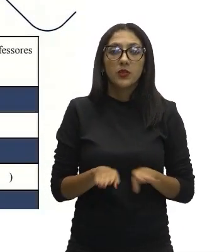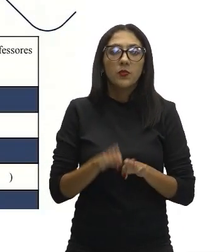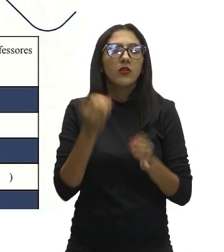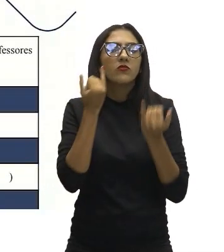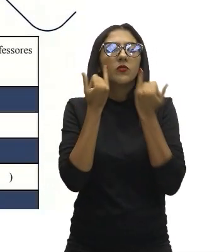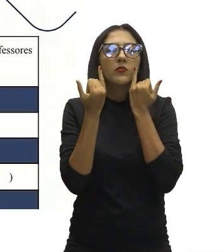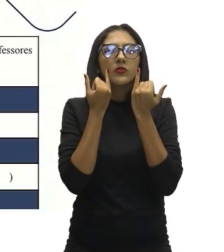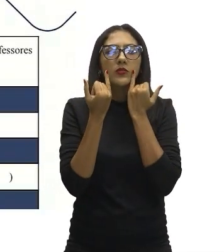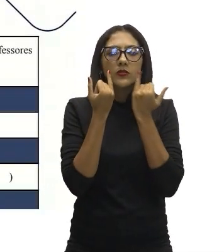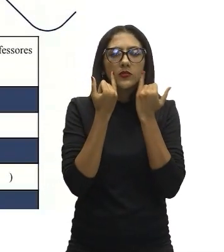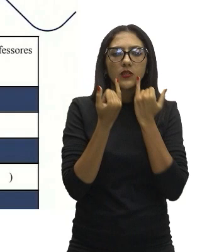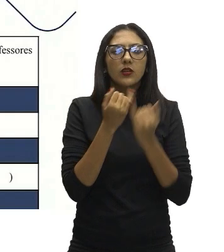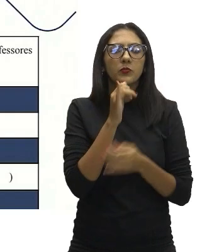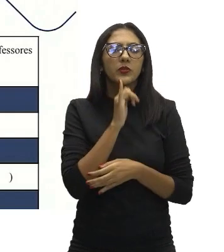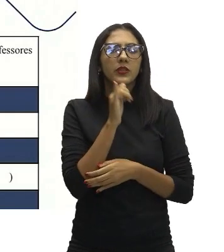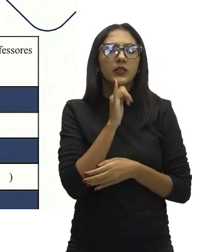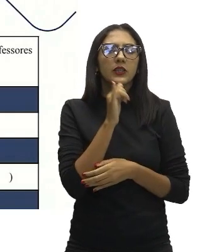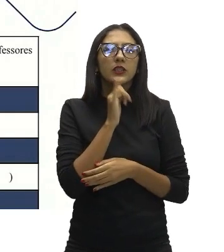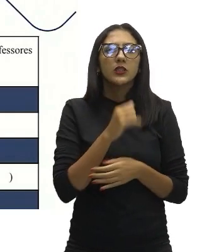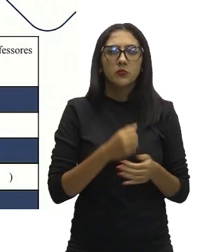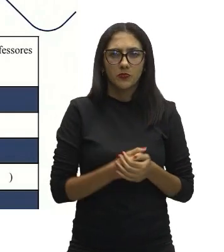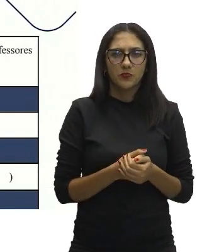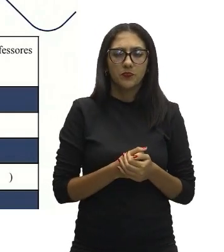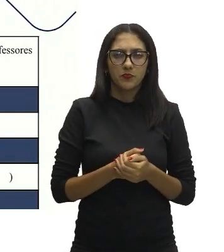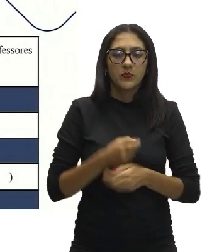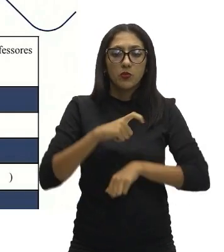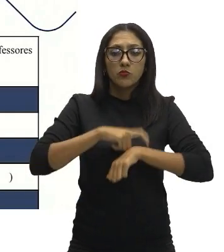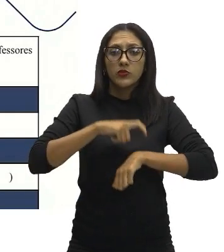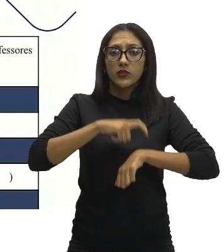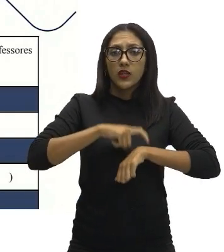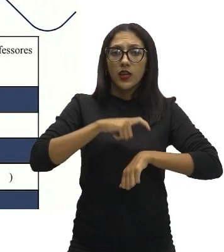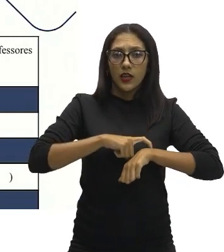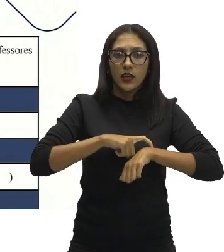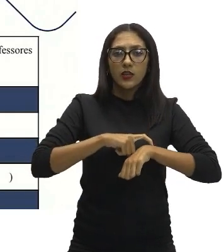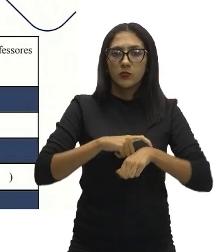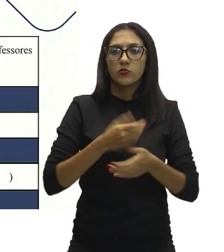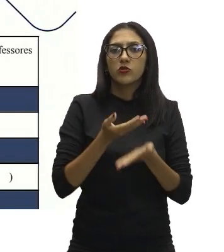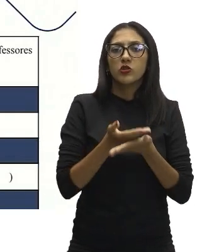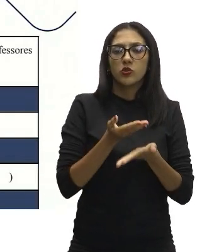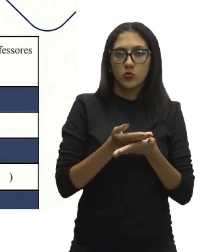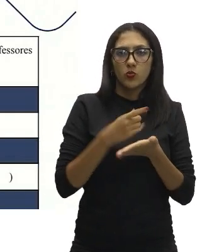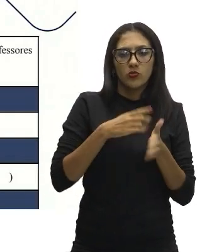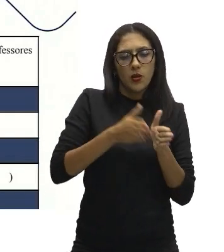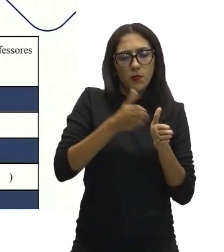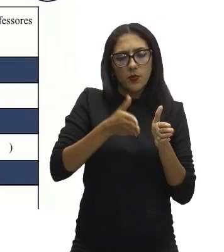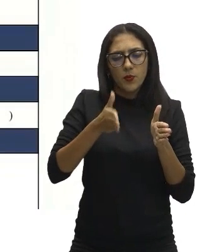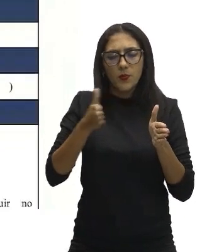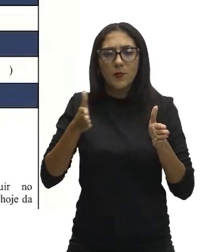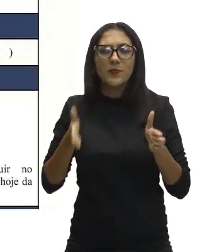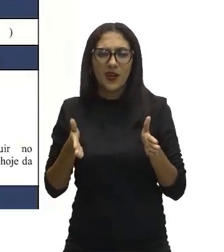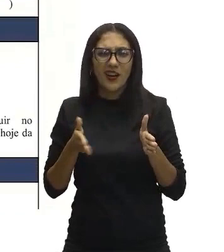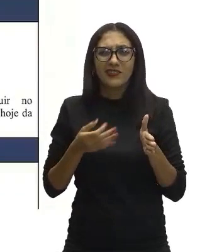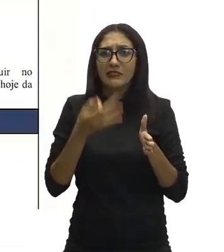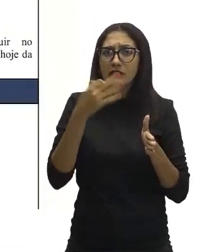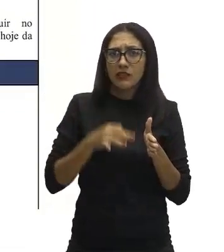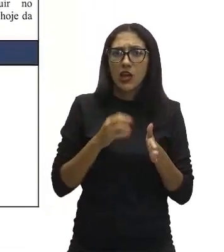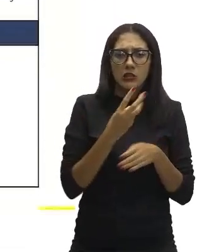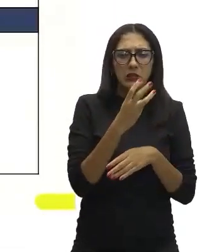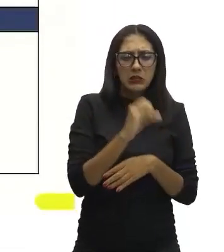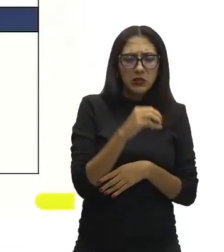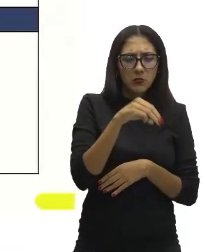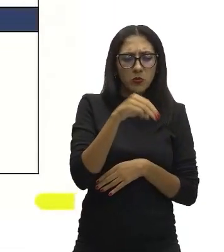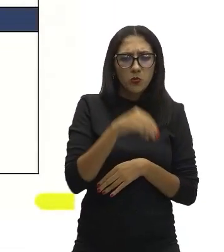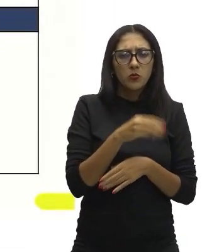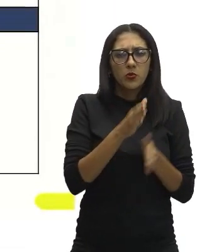duração da aula, como cada minuto, cada momento da aula está dividido, as minutagens corretinhas, né? Os